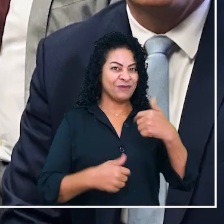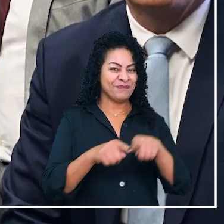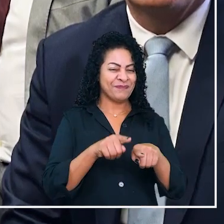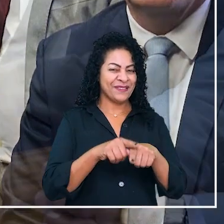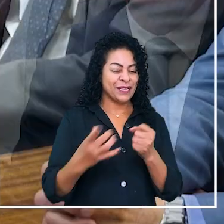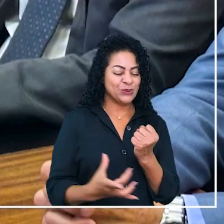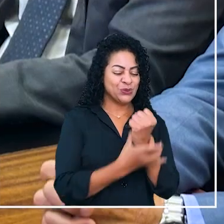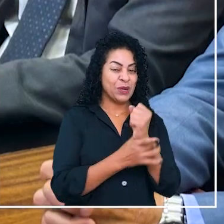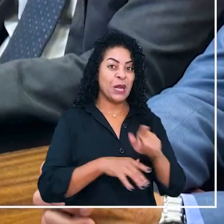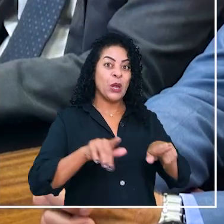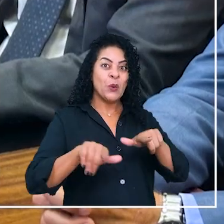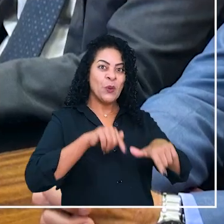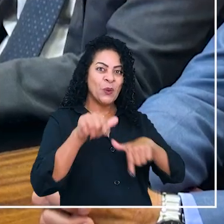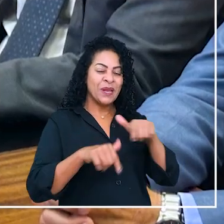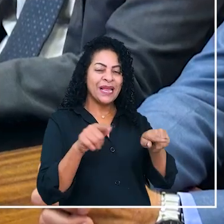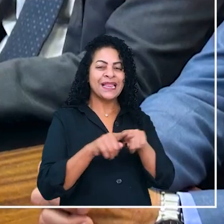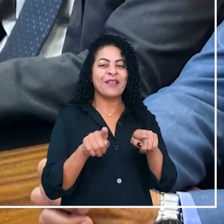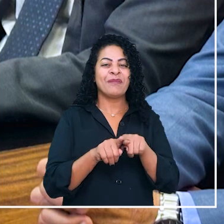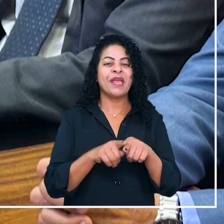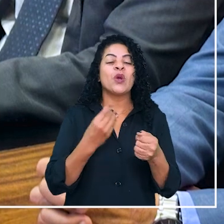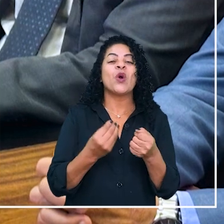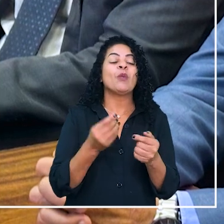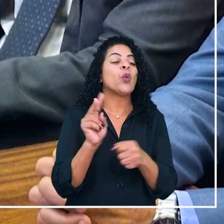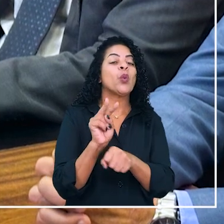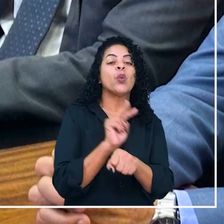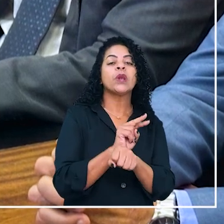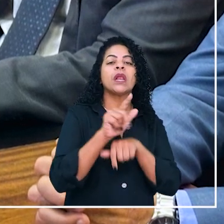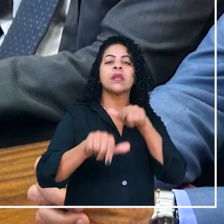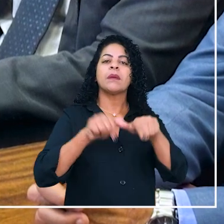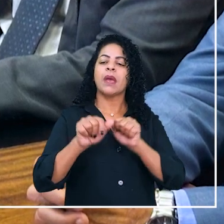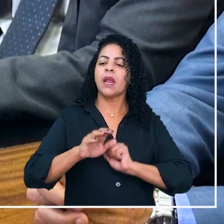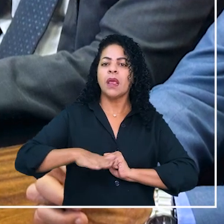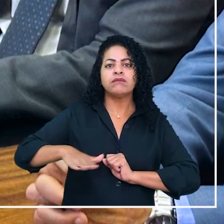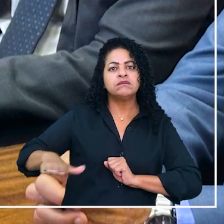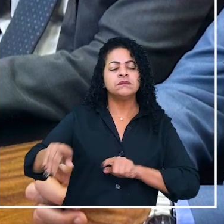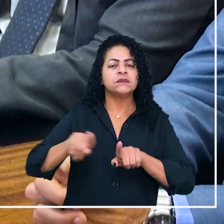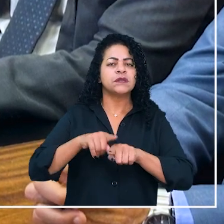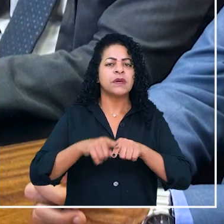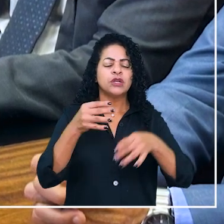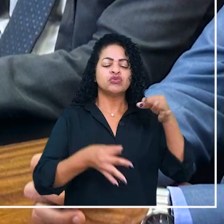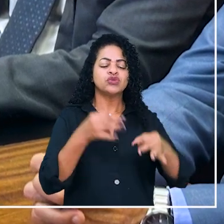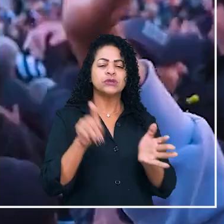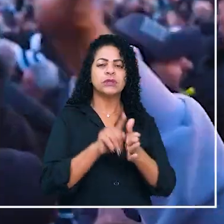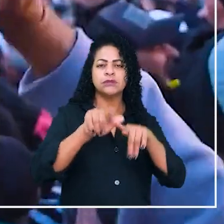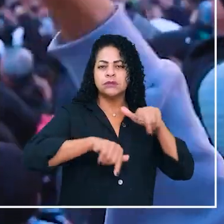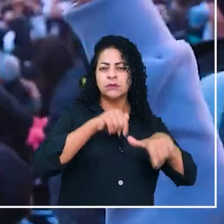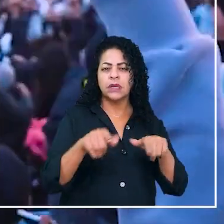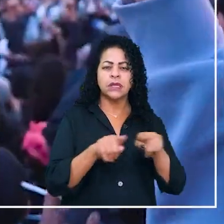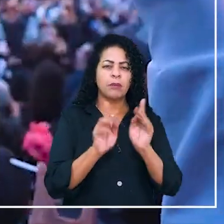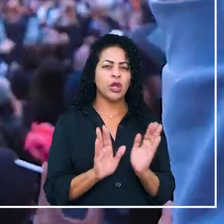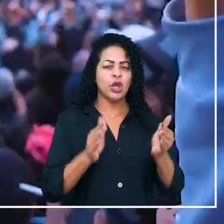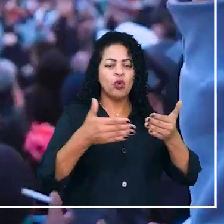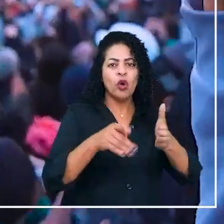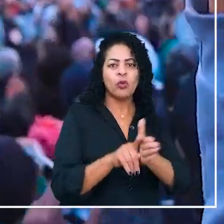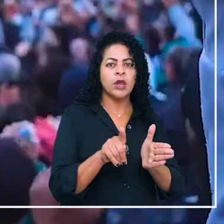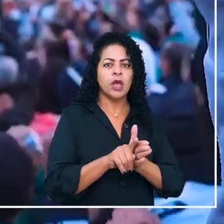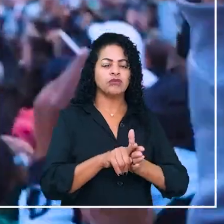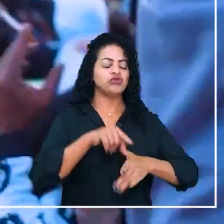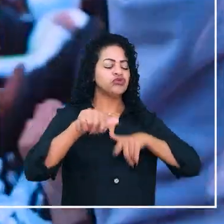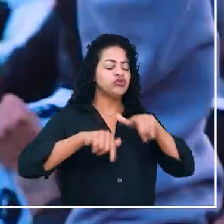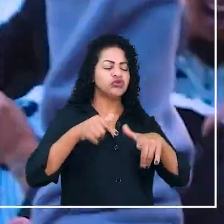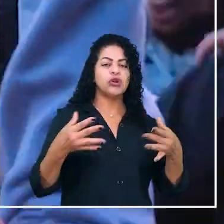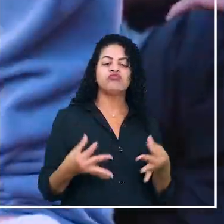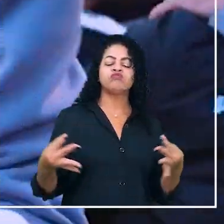Trabalho Seguro e de combate ao trabalho infantil e de estímulo à aprendizagem da Justiça do Trabalho. Com foco no trabalho decente,